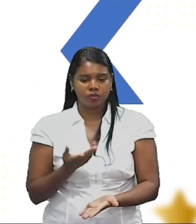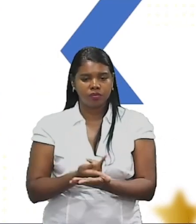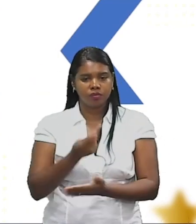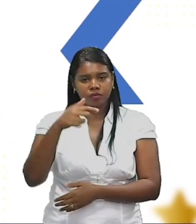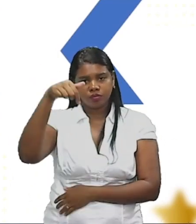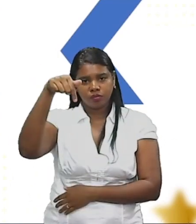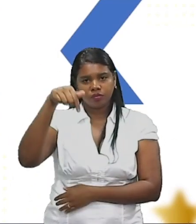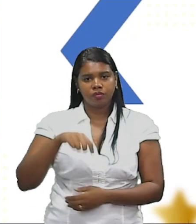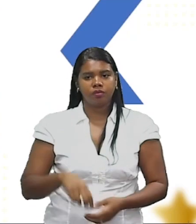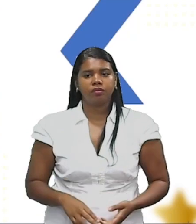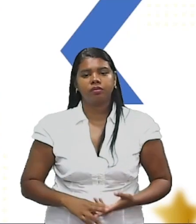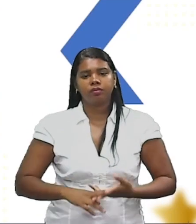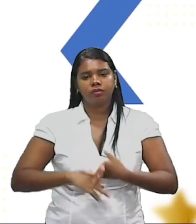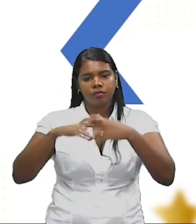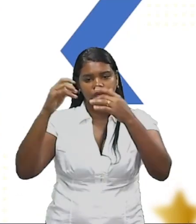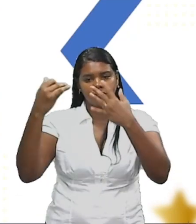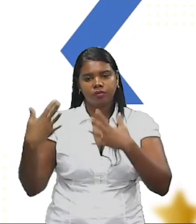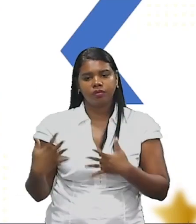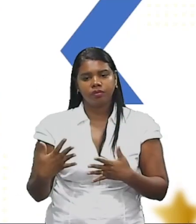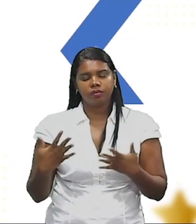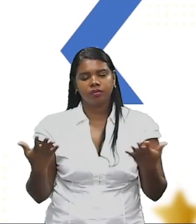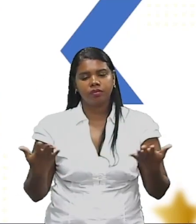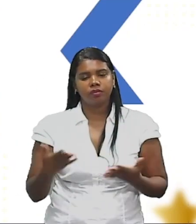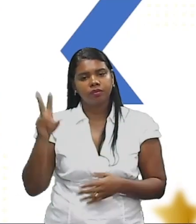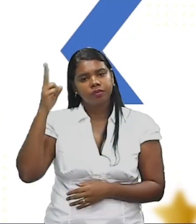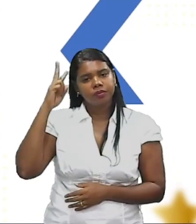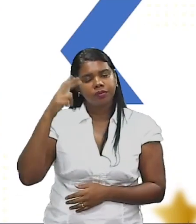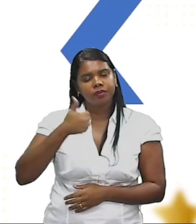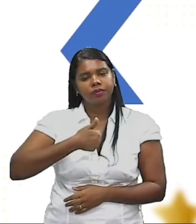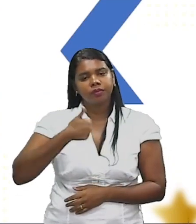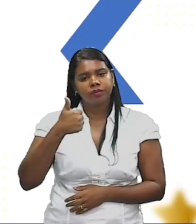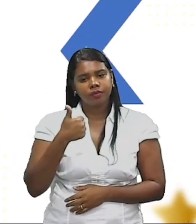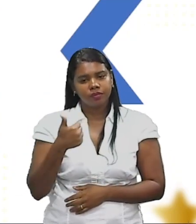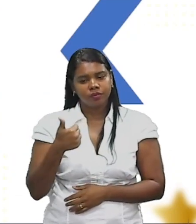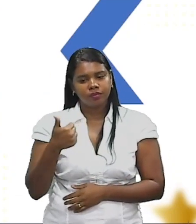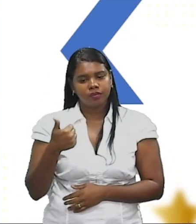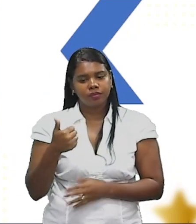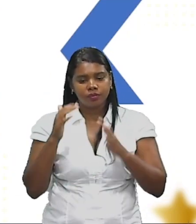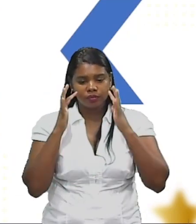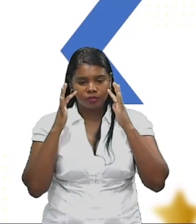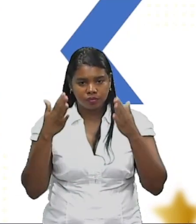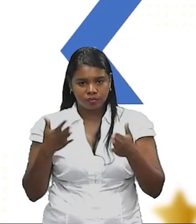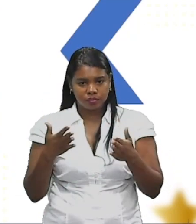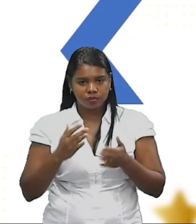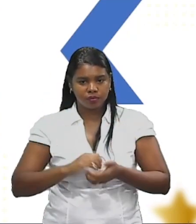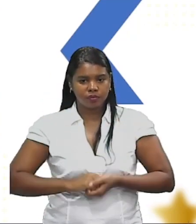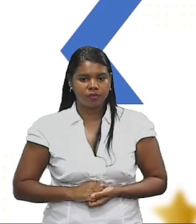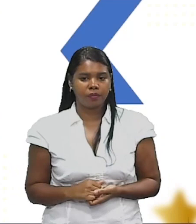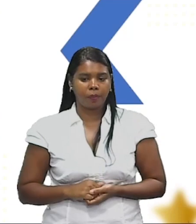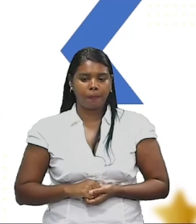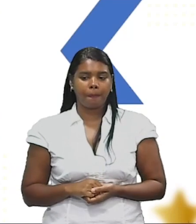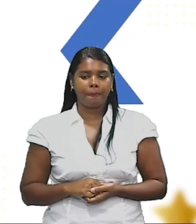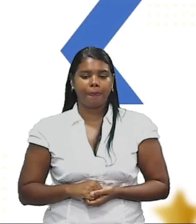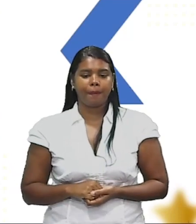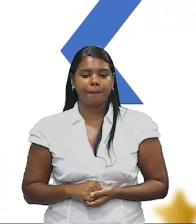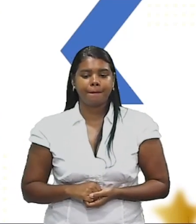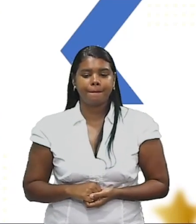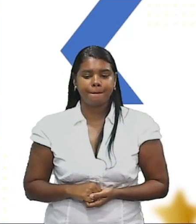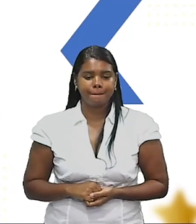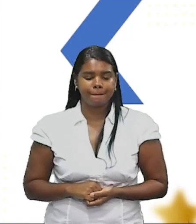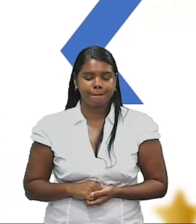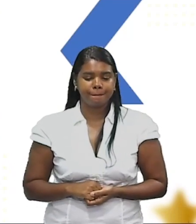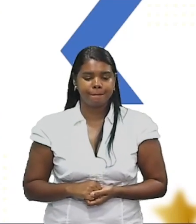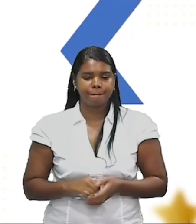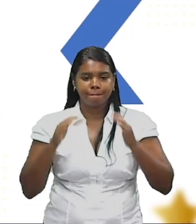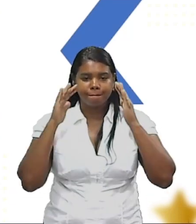7 princípios. Vou passar rapidamente, lembrando que o primeiro é justamente o foco desse evento, não é? O primeiro é o quê? Foco